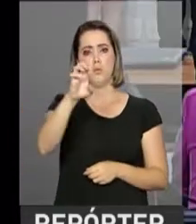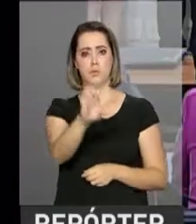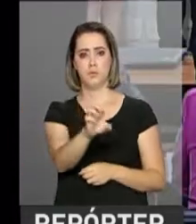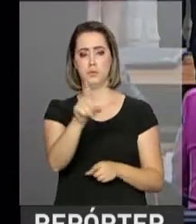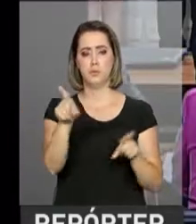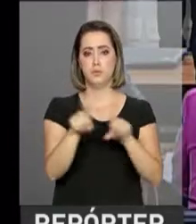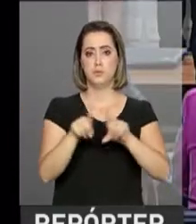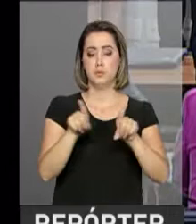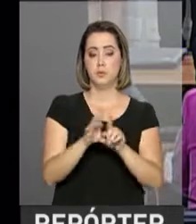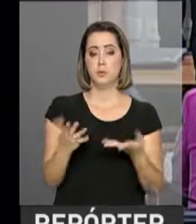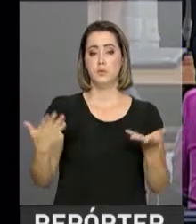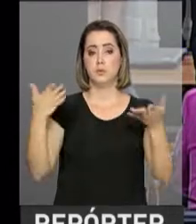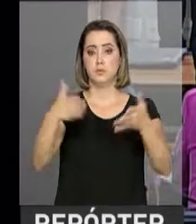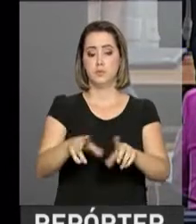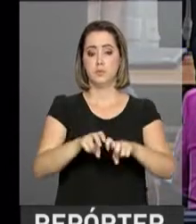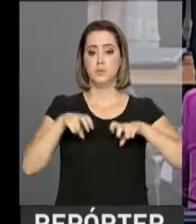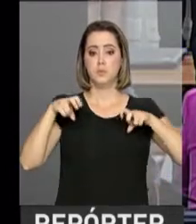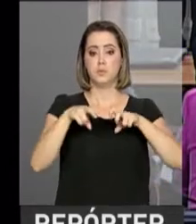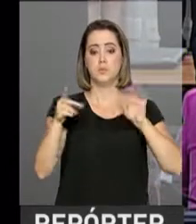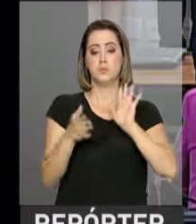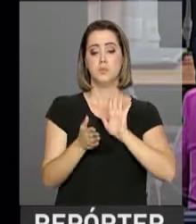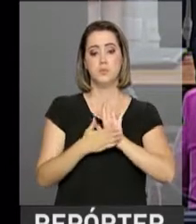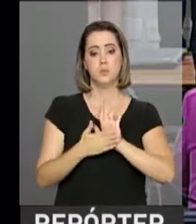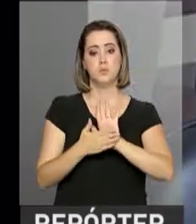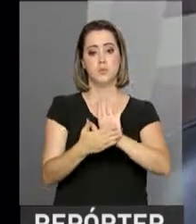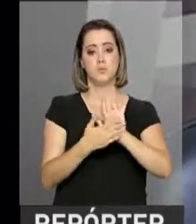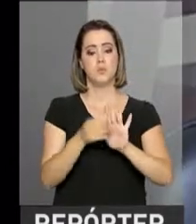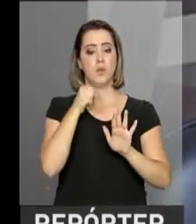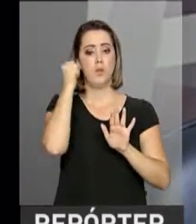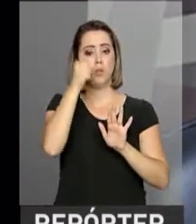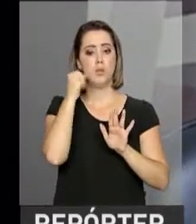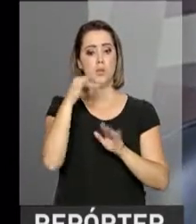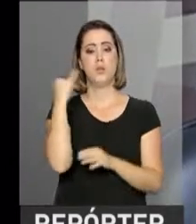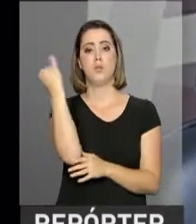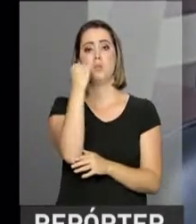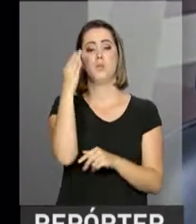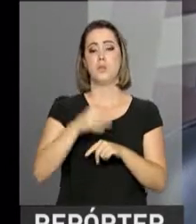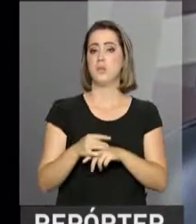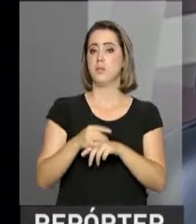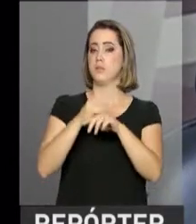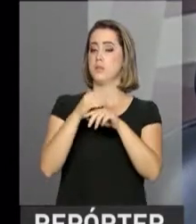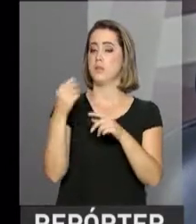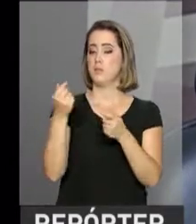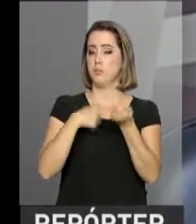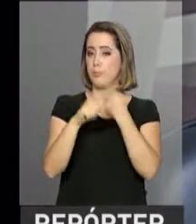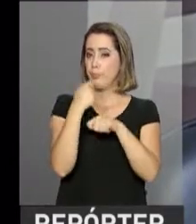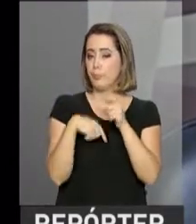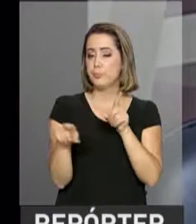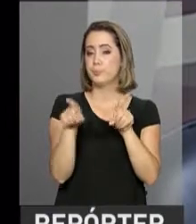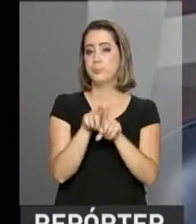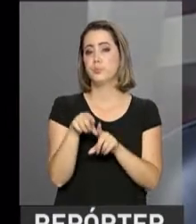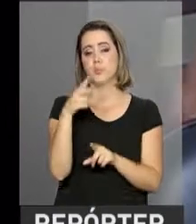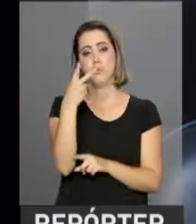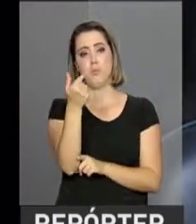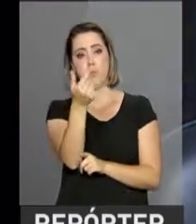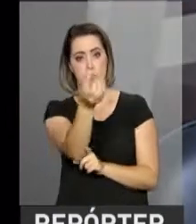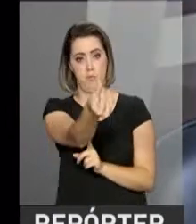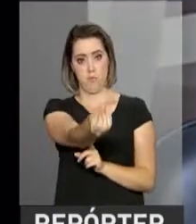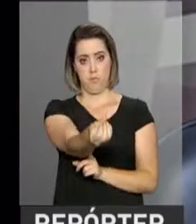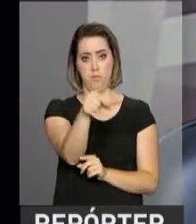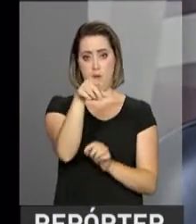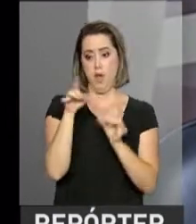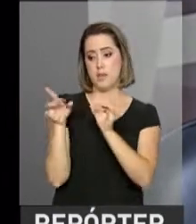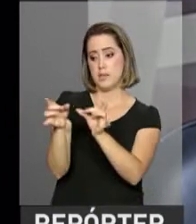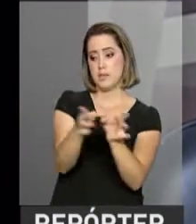que também participou da audiência, mostrou aos senadores a importância da carne para a economia. Segundo o ministro, em 2016,